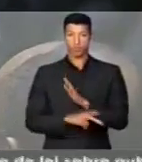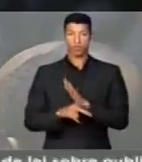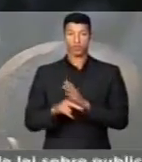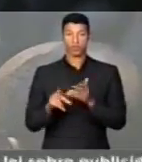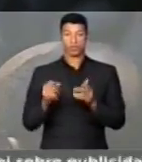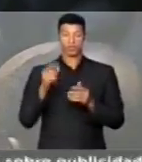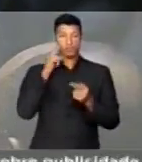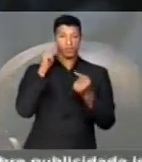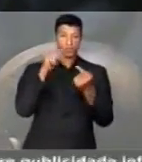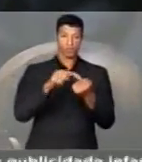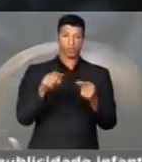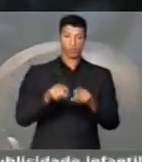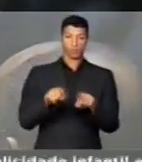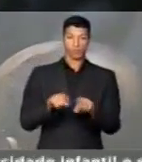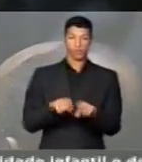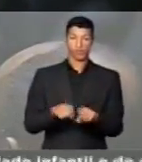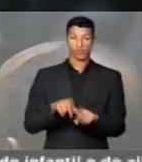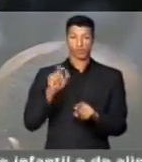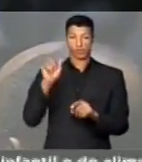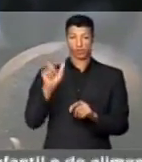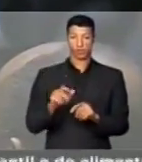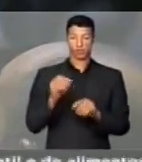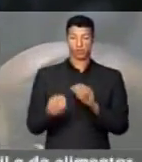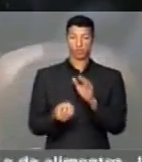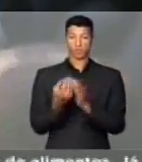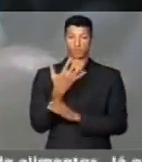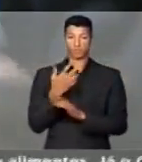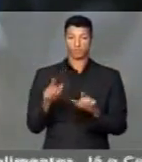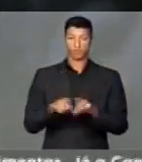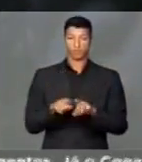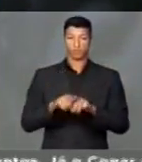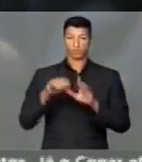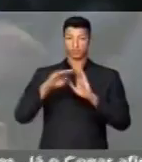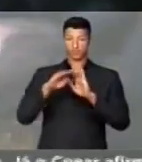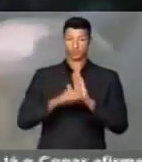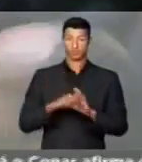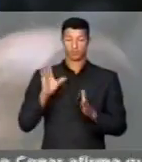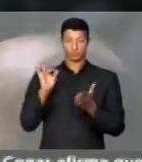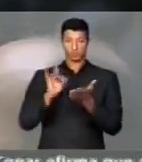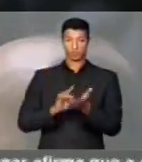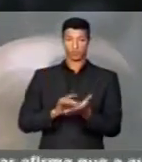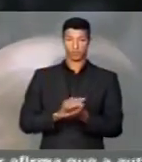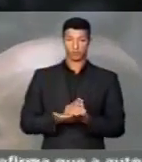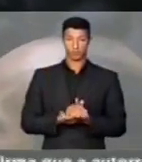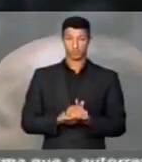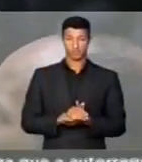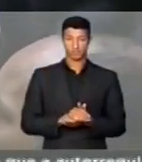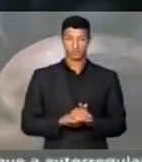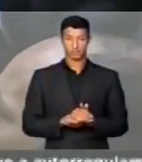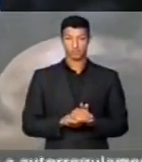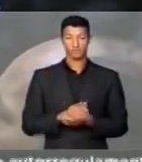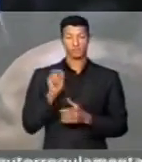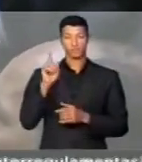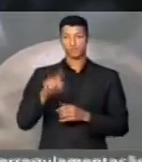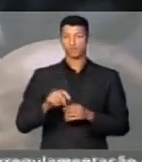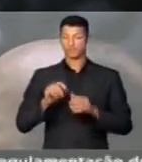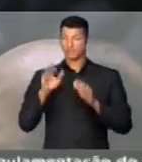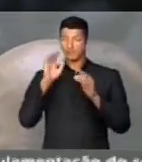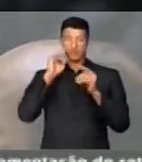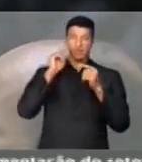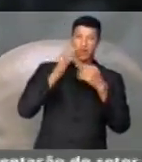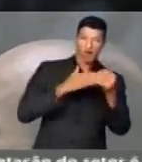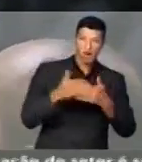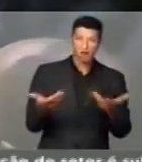ele concorda também que seja produzido em estabelecimentos oficiais, que não seja